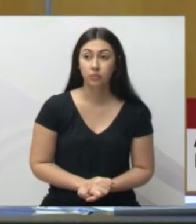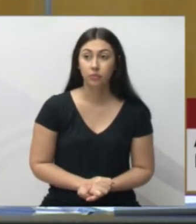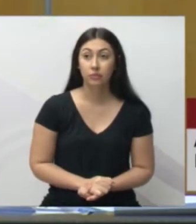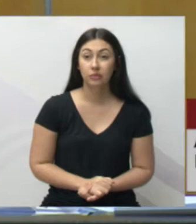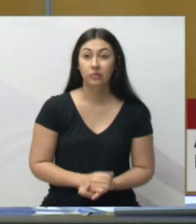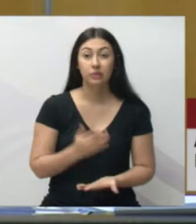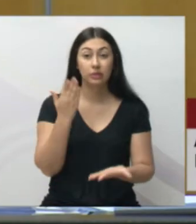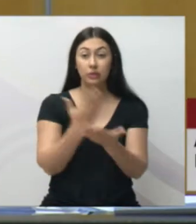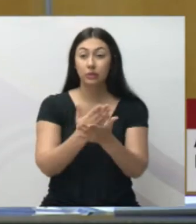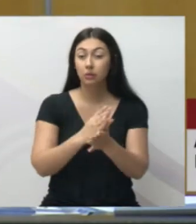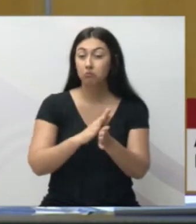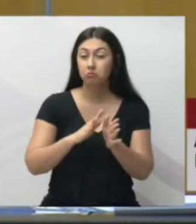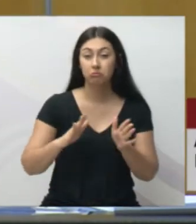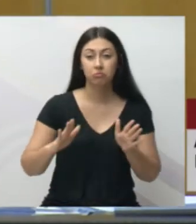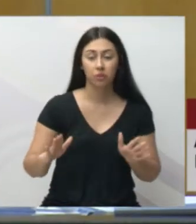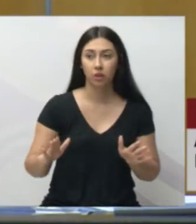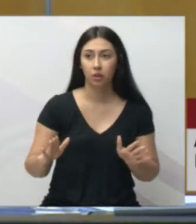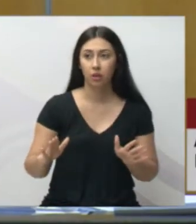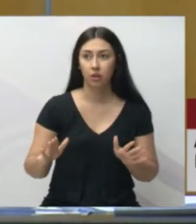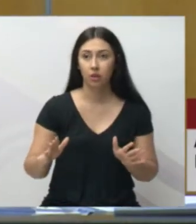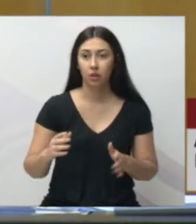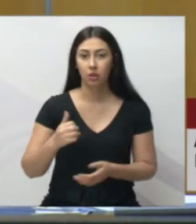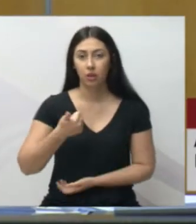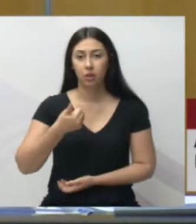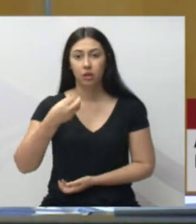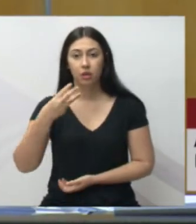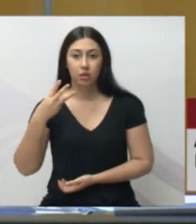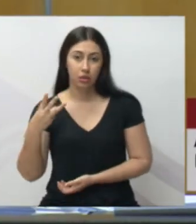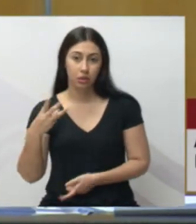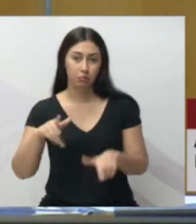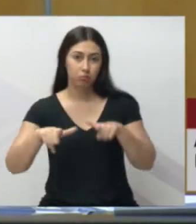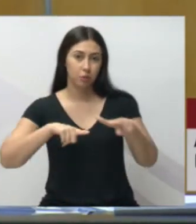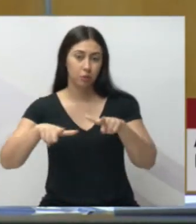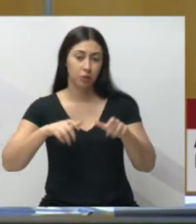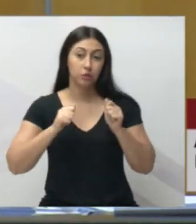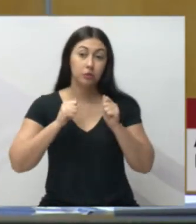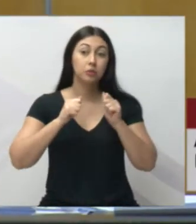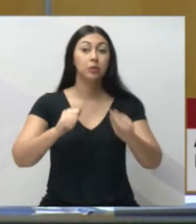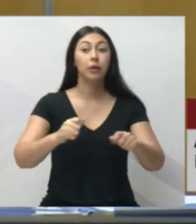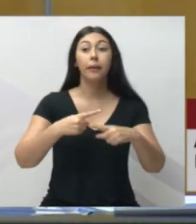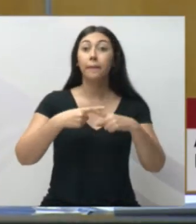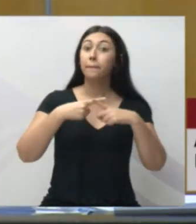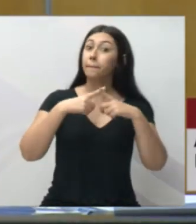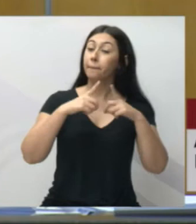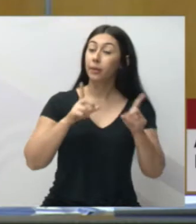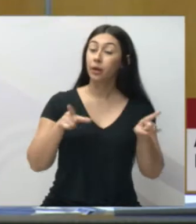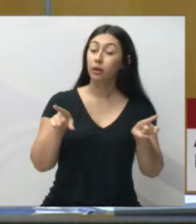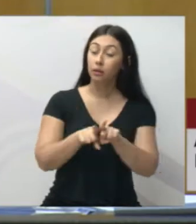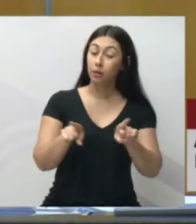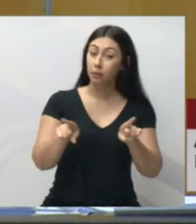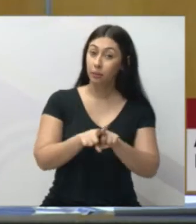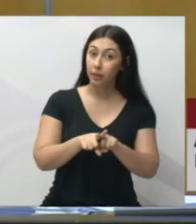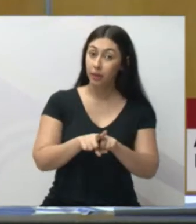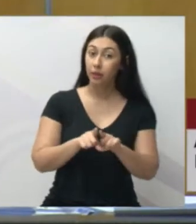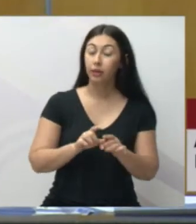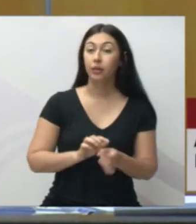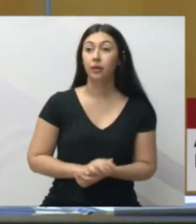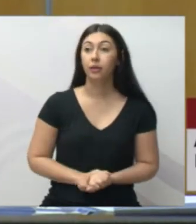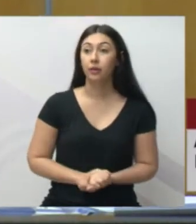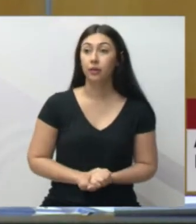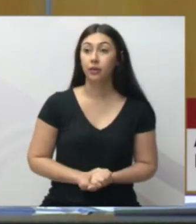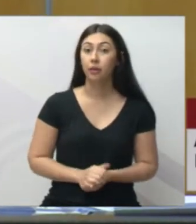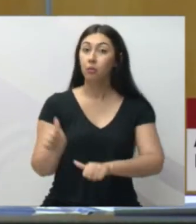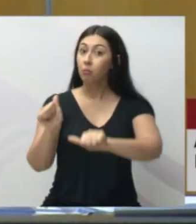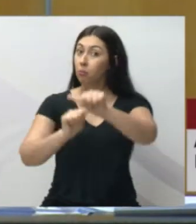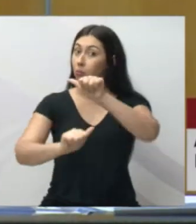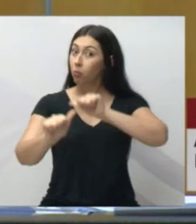extinguir os 13 cargos de assessoria, mas também acrescenta aí, como disse na resposta, mais um fator